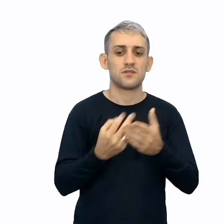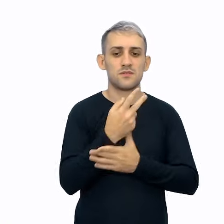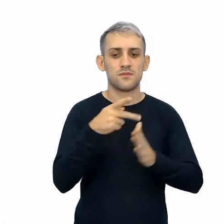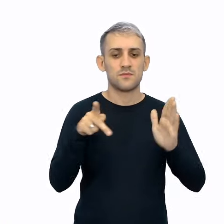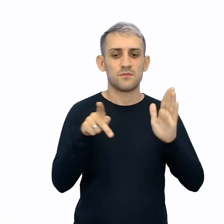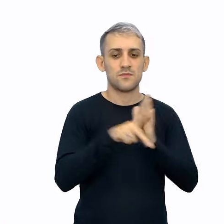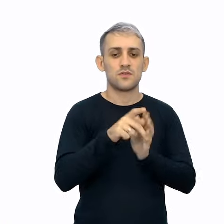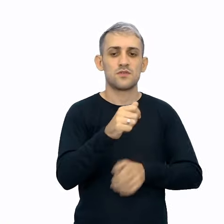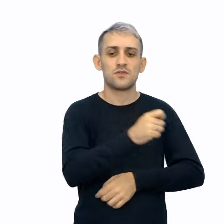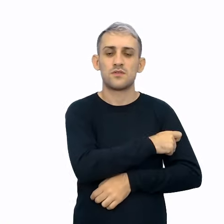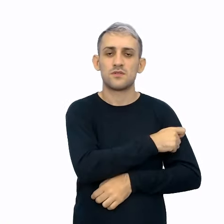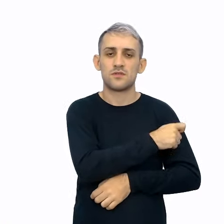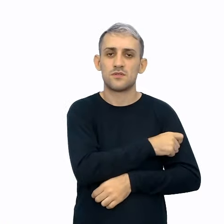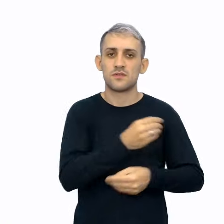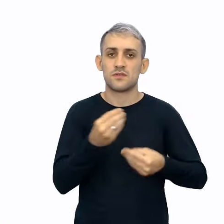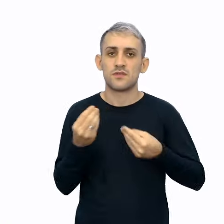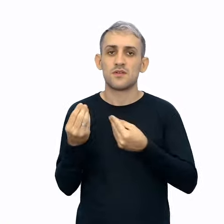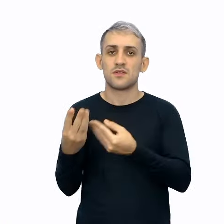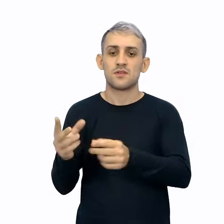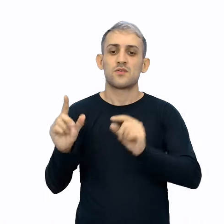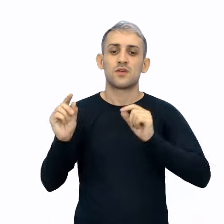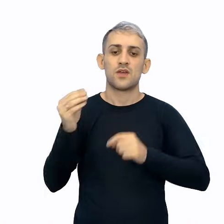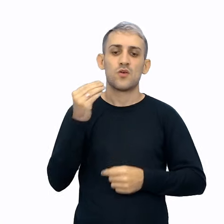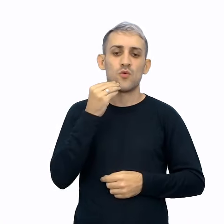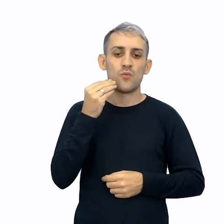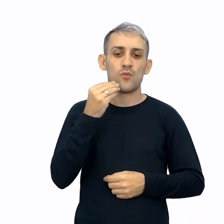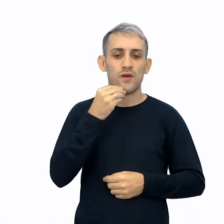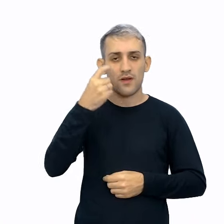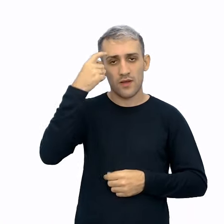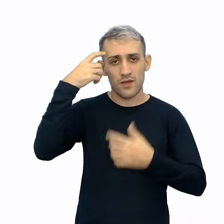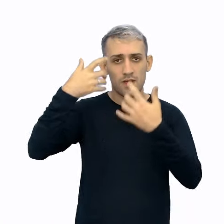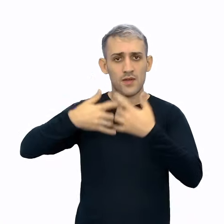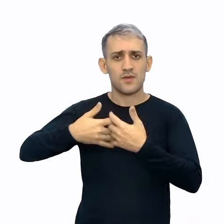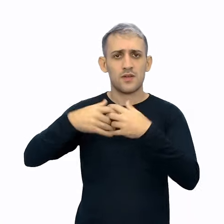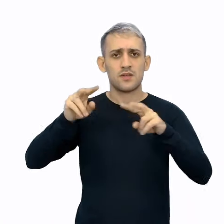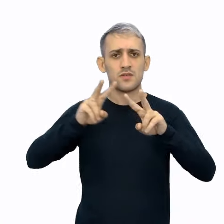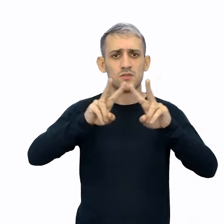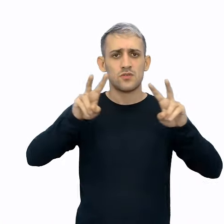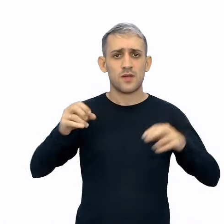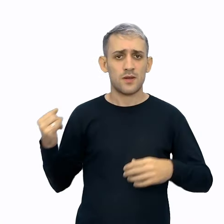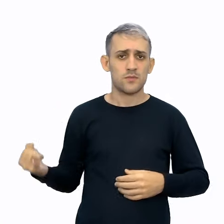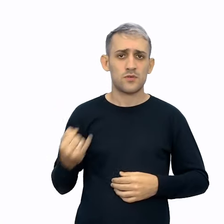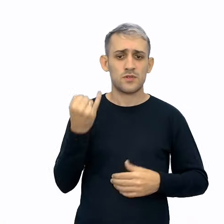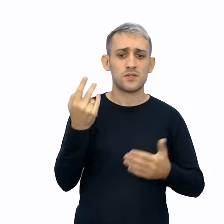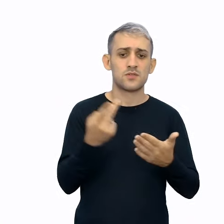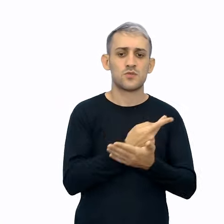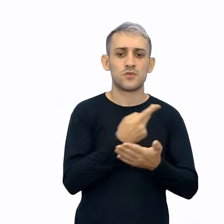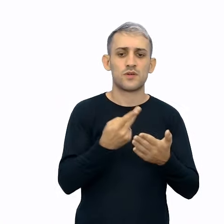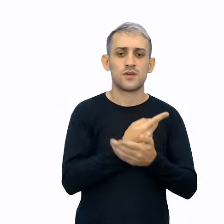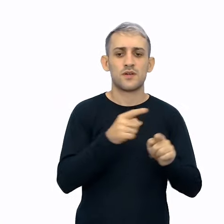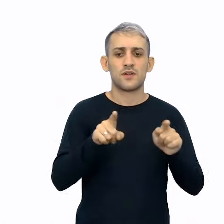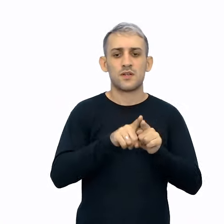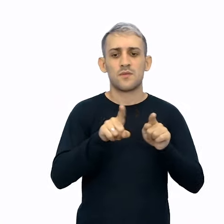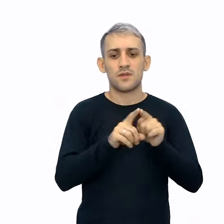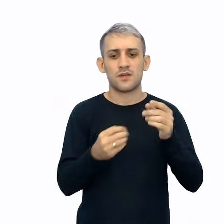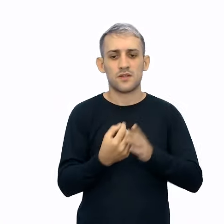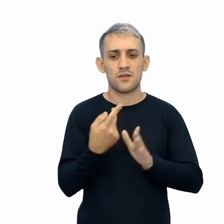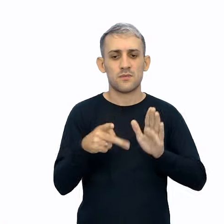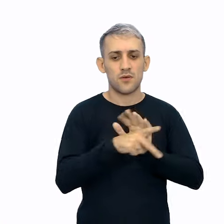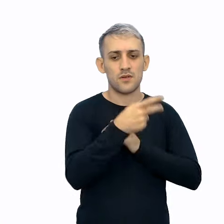estudantes dando a eles oportunidade de refletirem sobre a relevância do erro e das suas produções pois